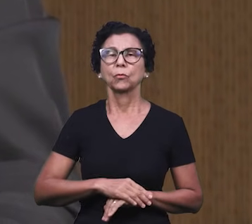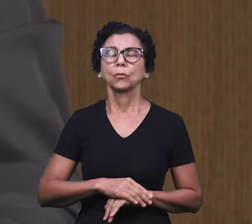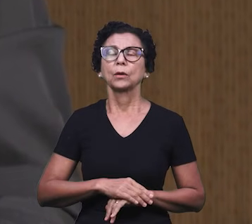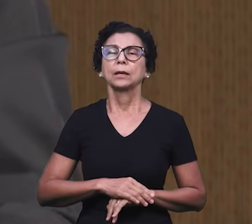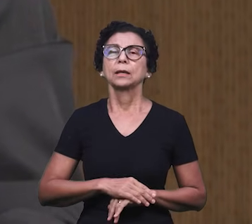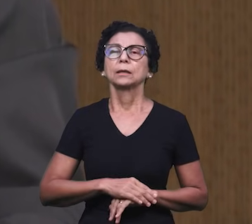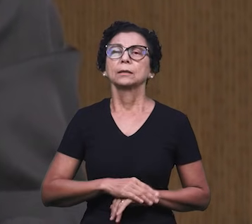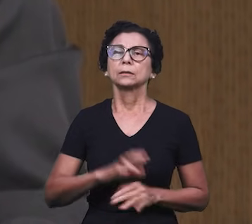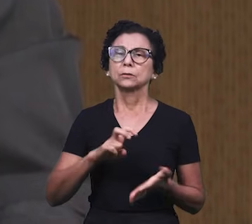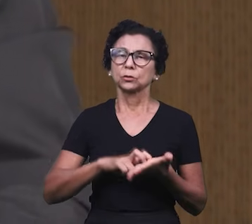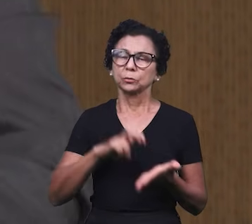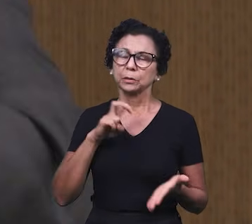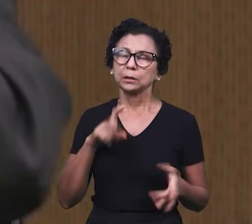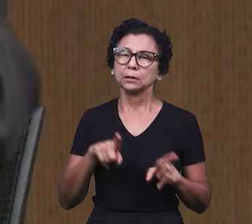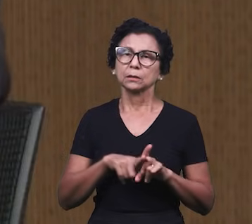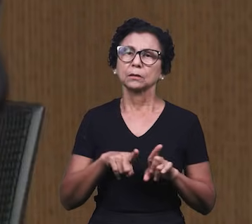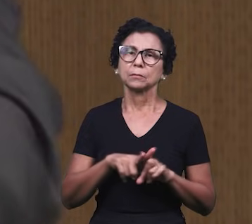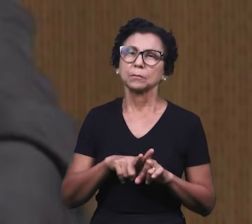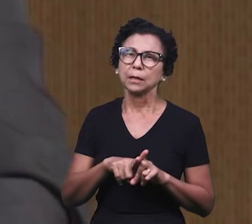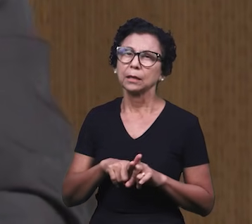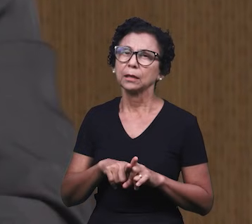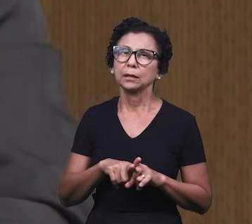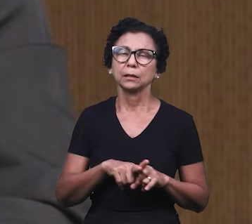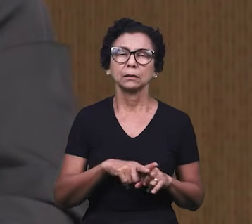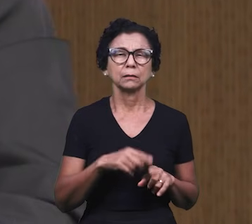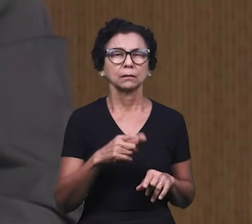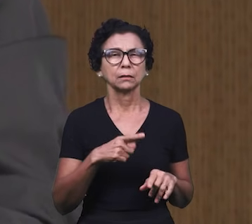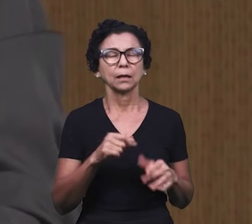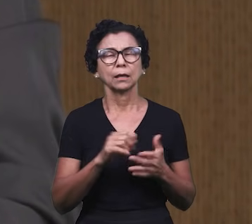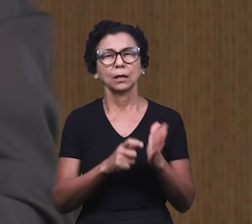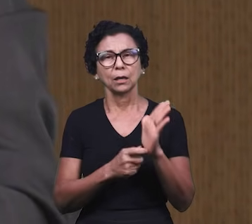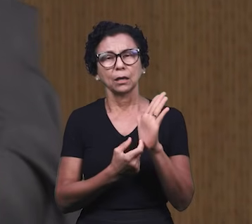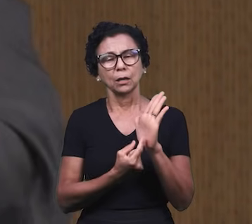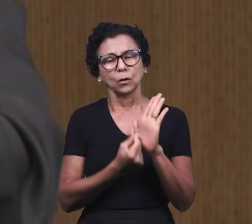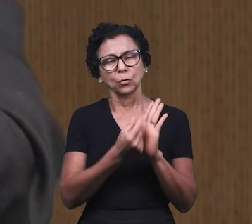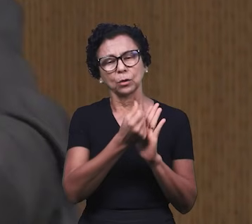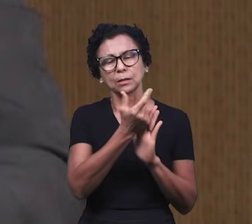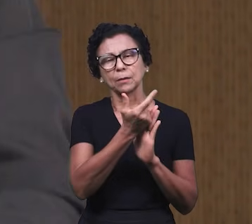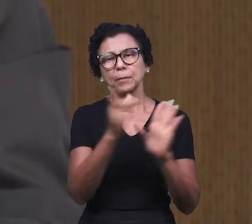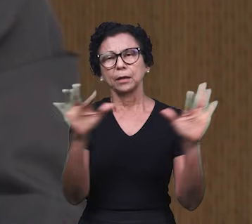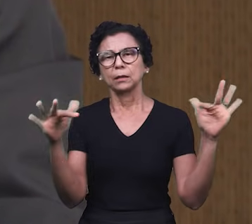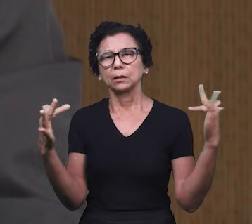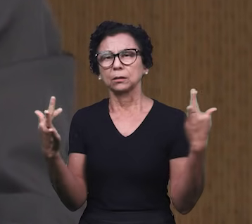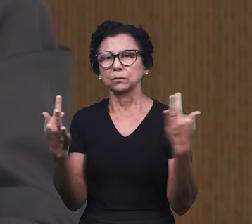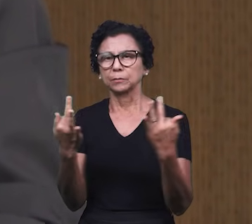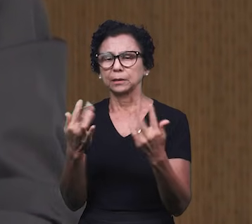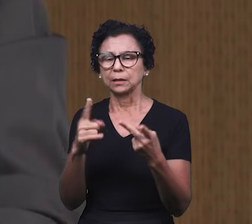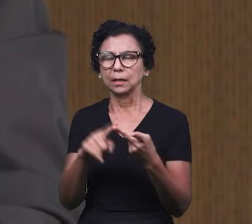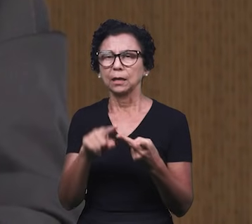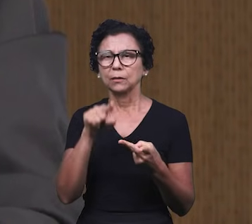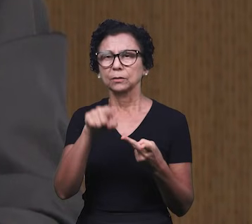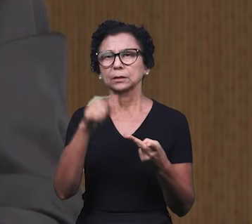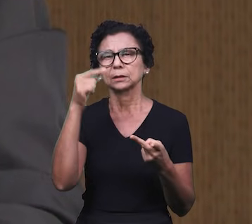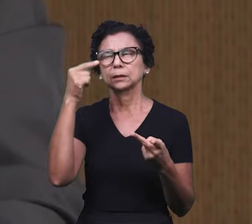10h30, daí vem alguma coisa mais orçamento familiar, né, você precisa